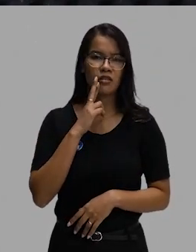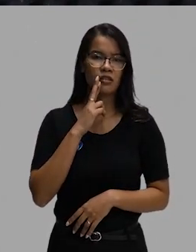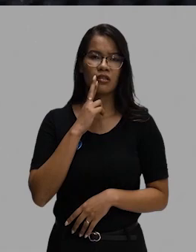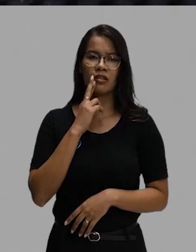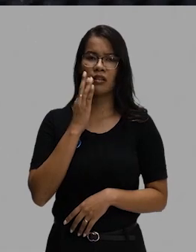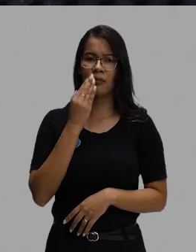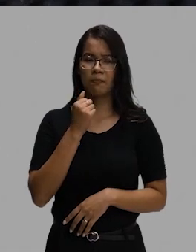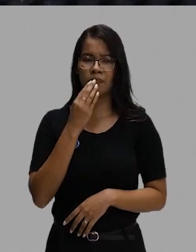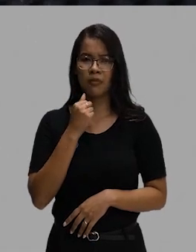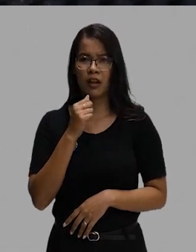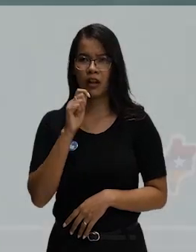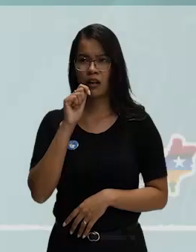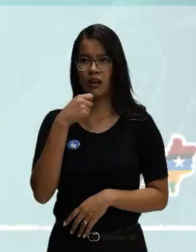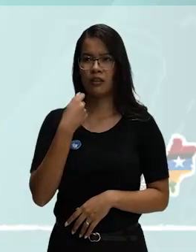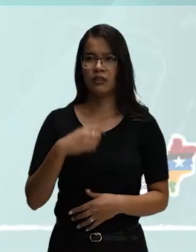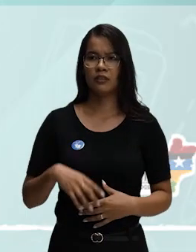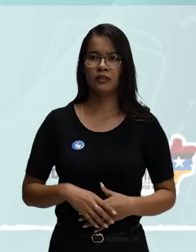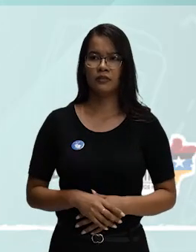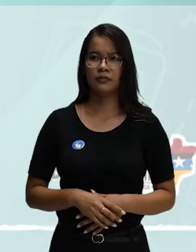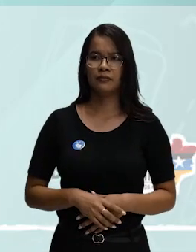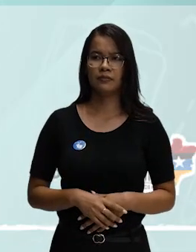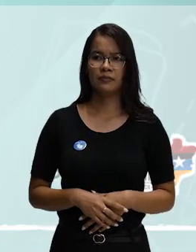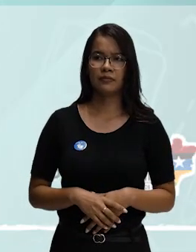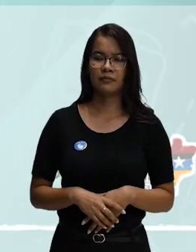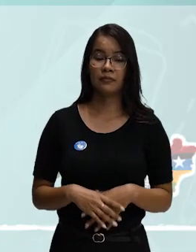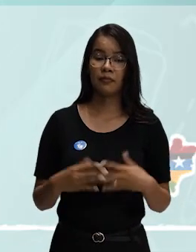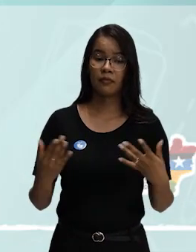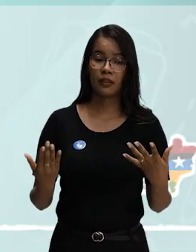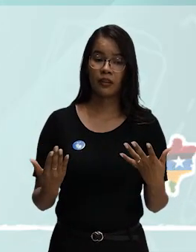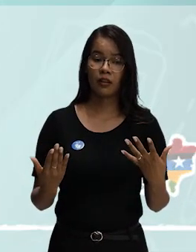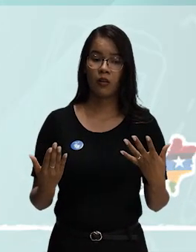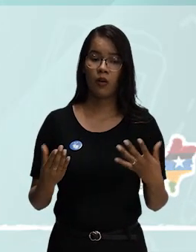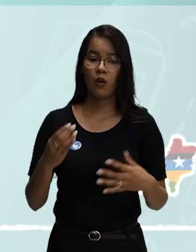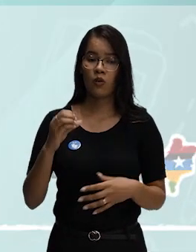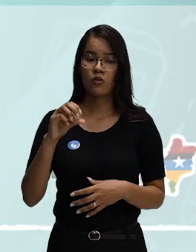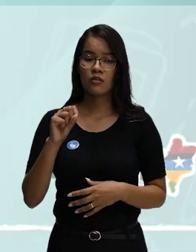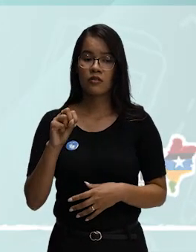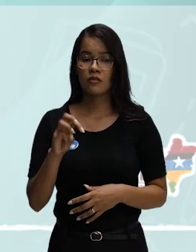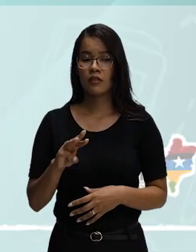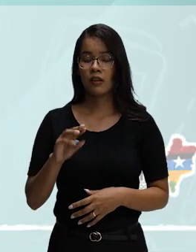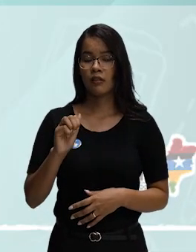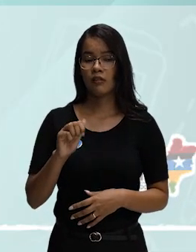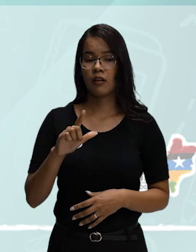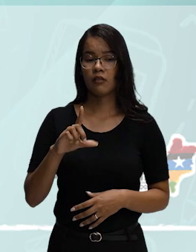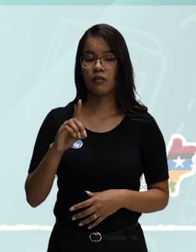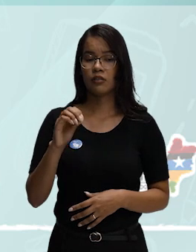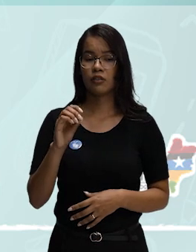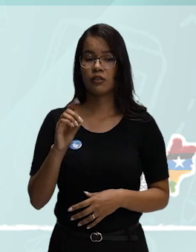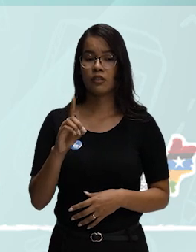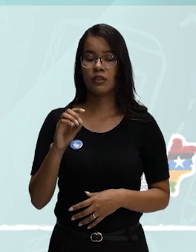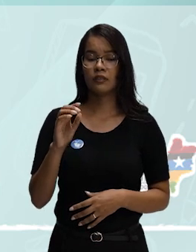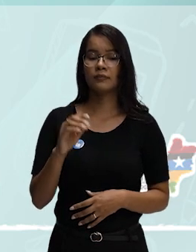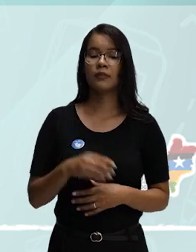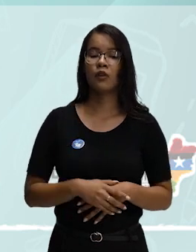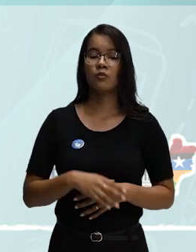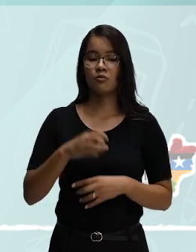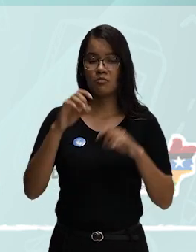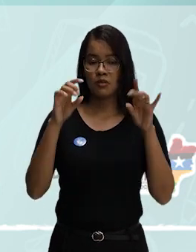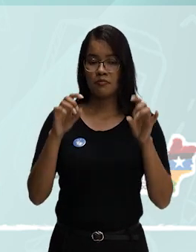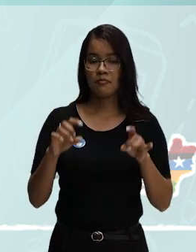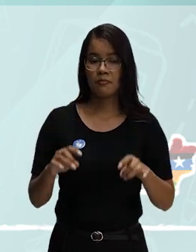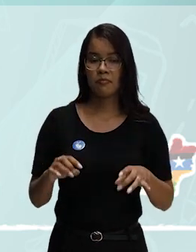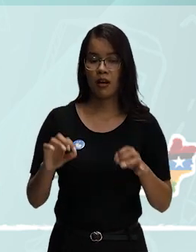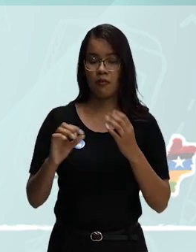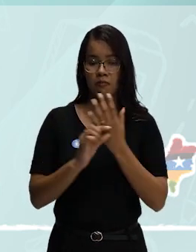na mensagem de WhatsApp, eu vou mais longe. Então, o Oswald de Andrade foi um dos principais autores da primeira fase do modernismo no Brasil. E